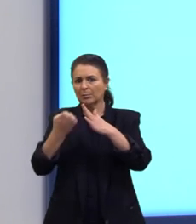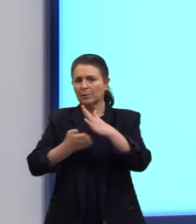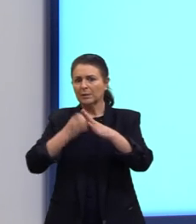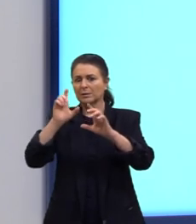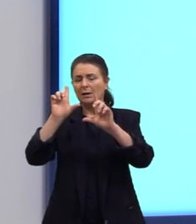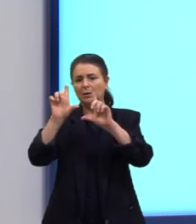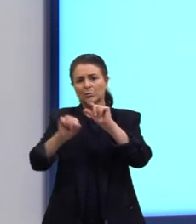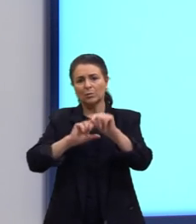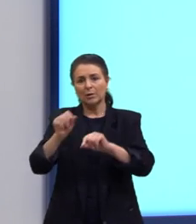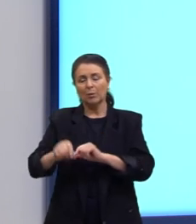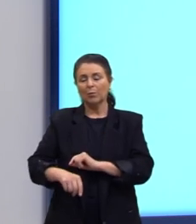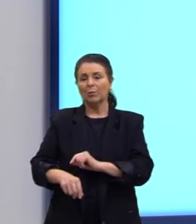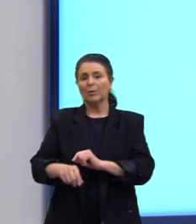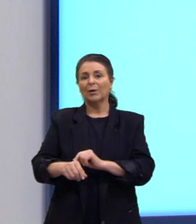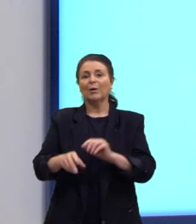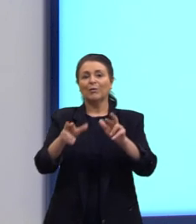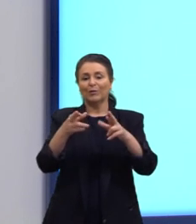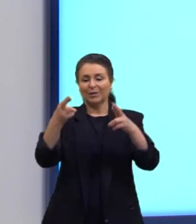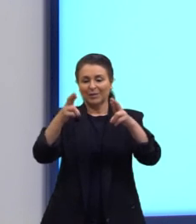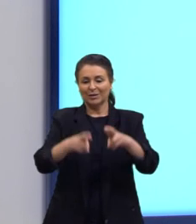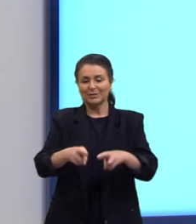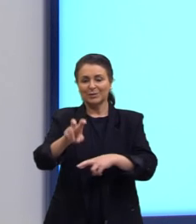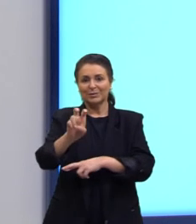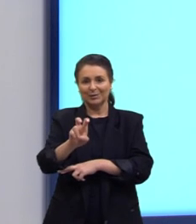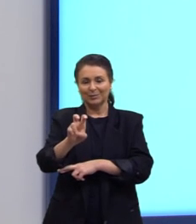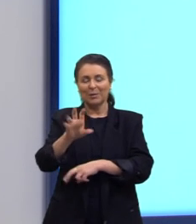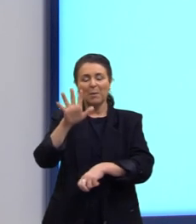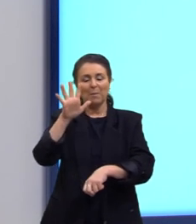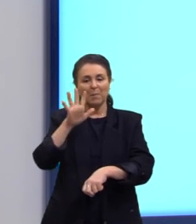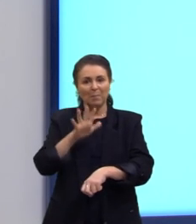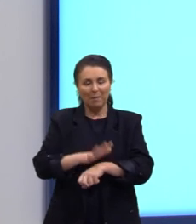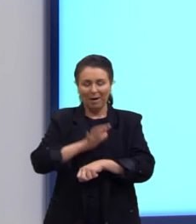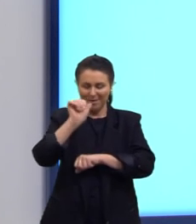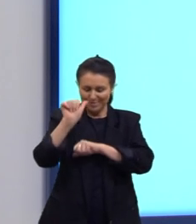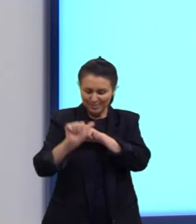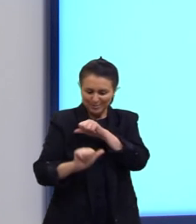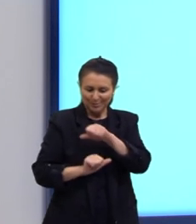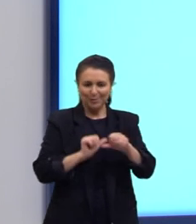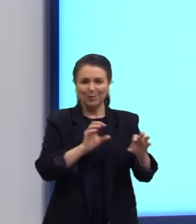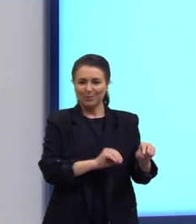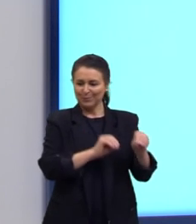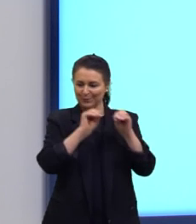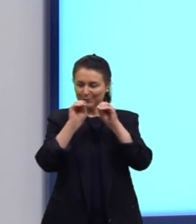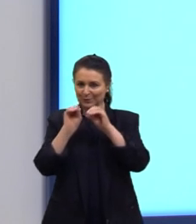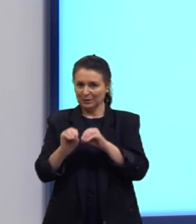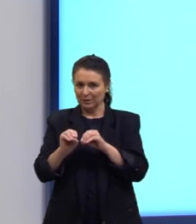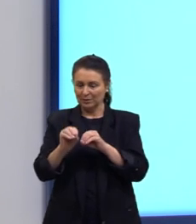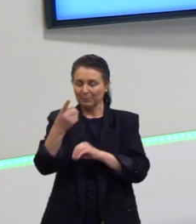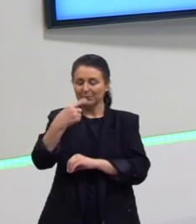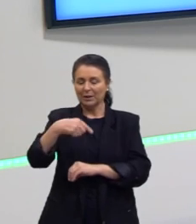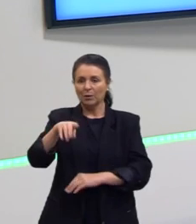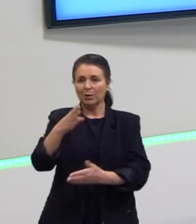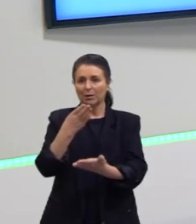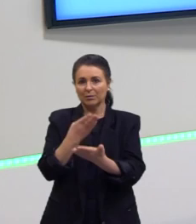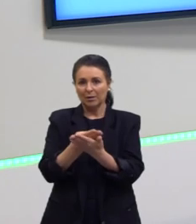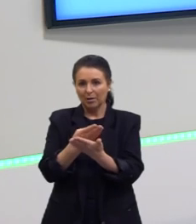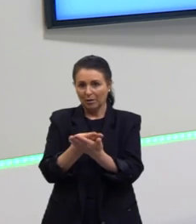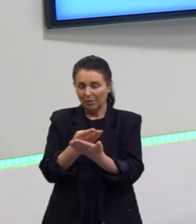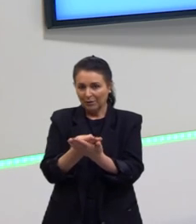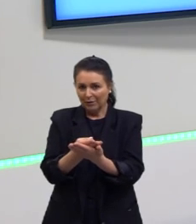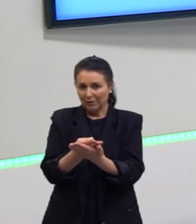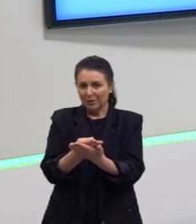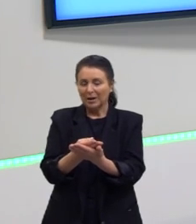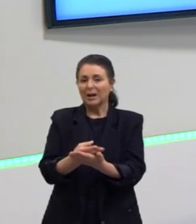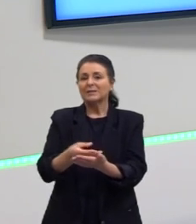região 5 que teve então maior fluxo de mudanças certo na próxima aula então nós vamos estudar